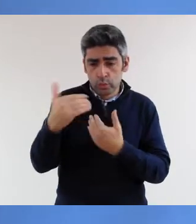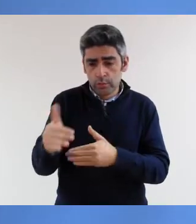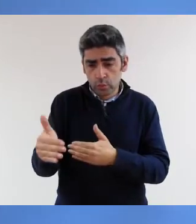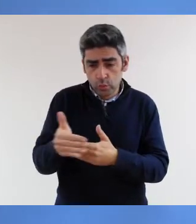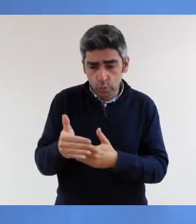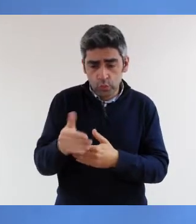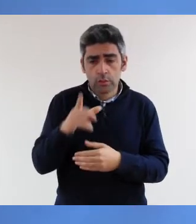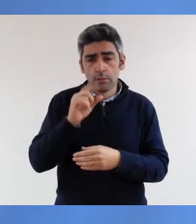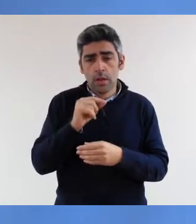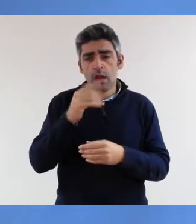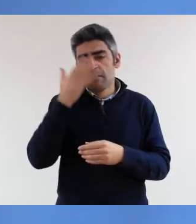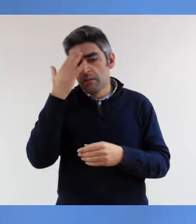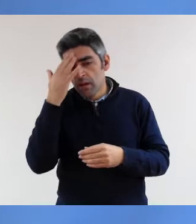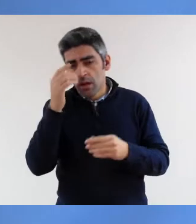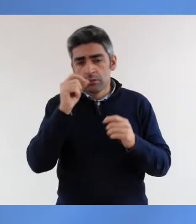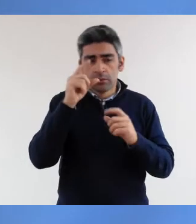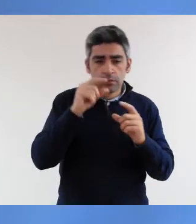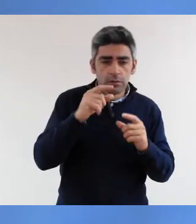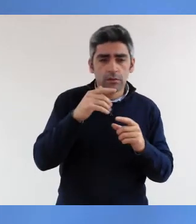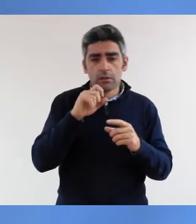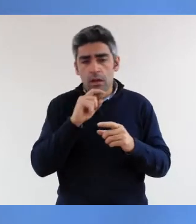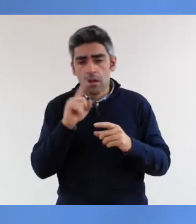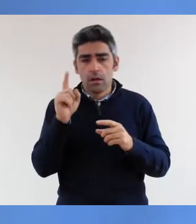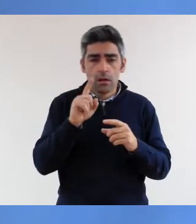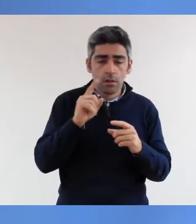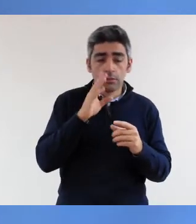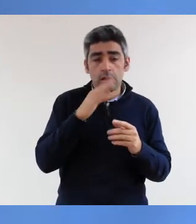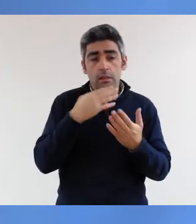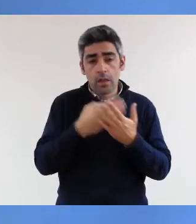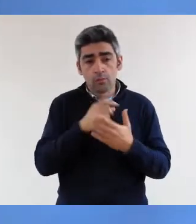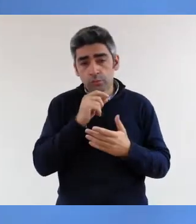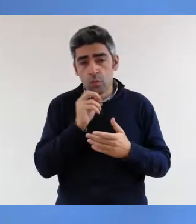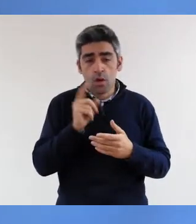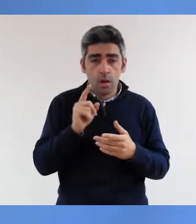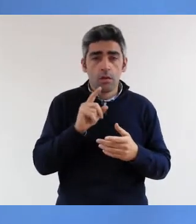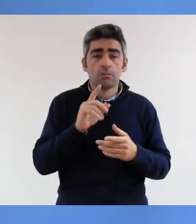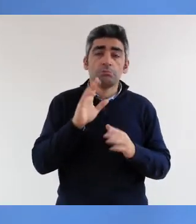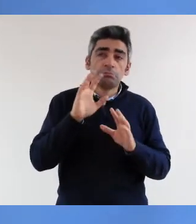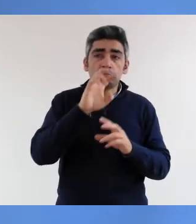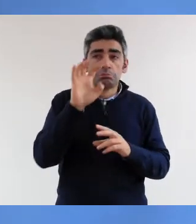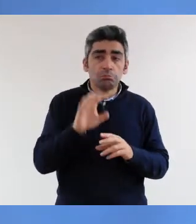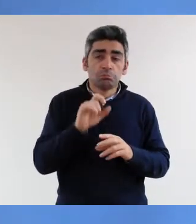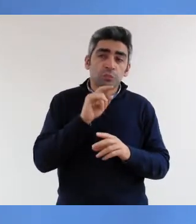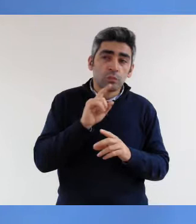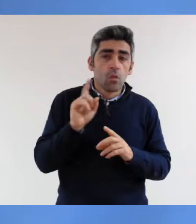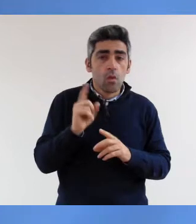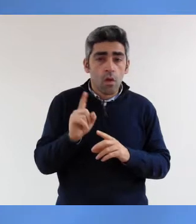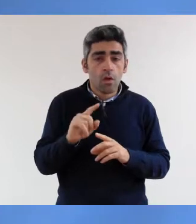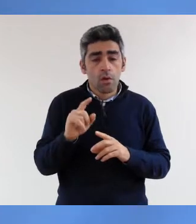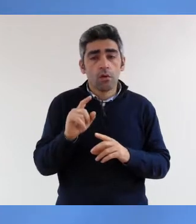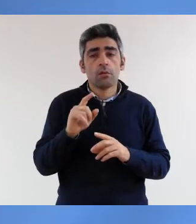curtíssimo prazo ea superação das suspensões do estatismo desse modo o permitirem